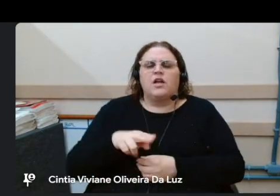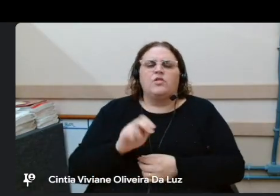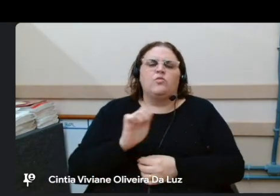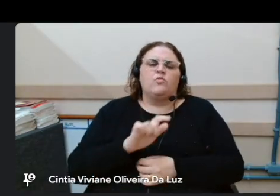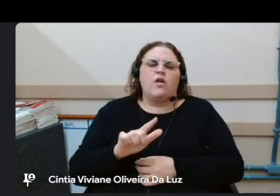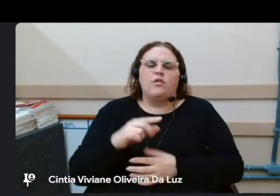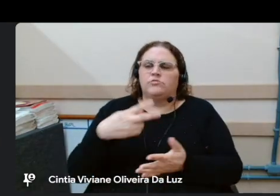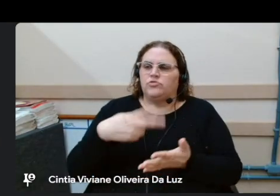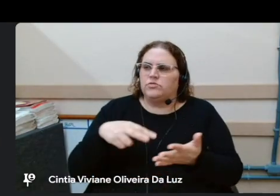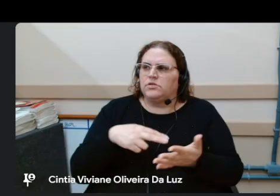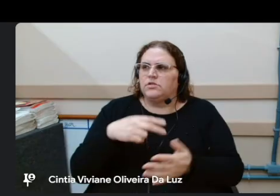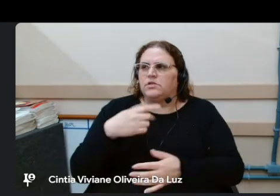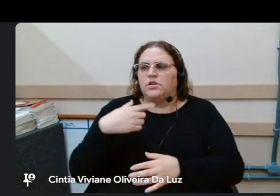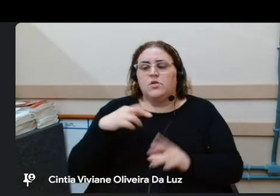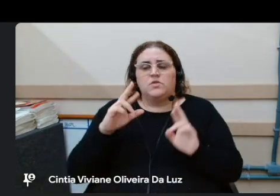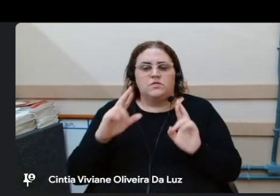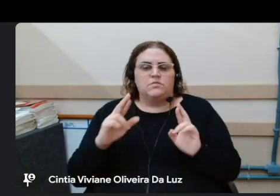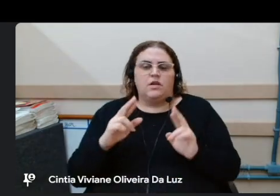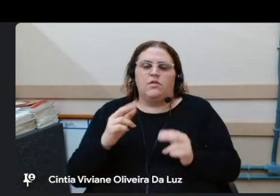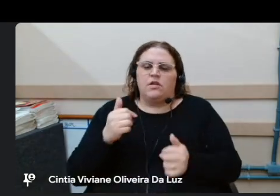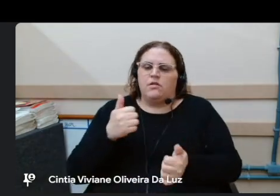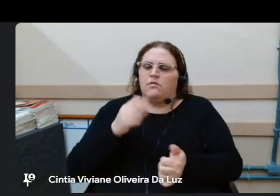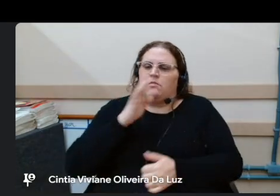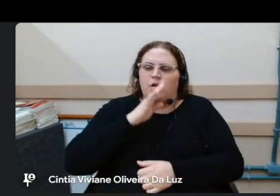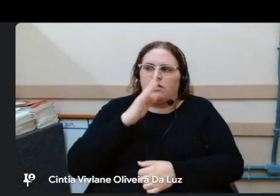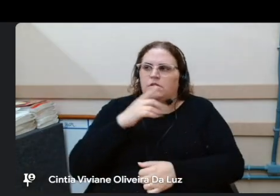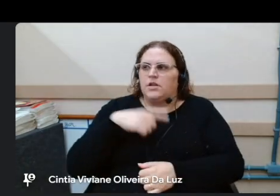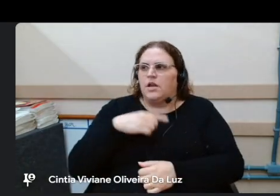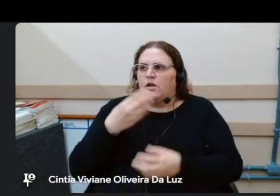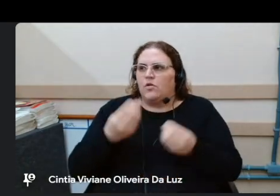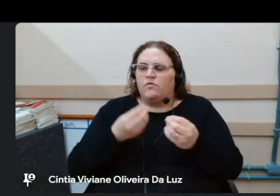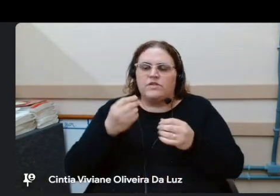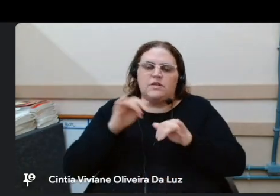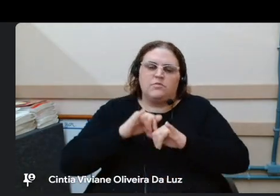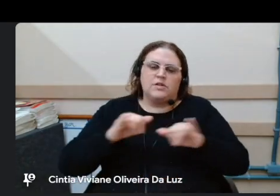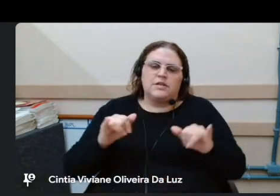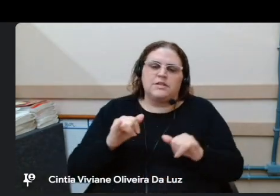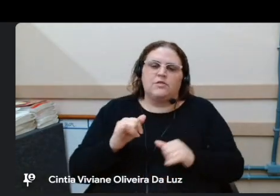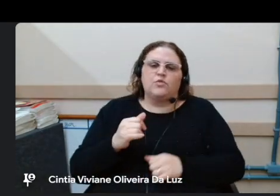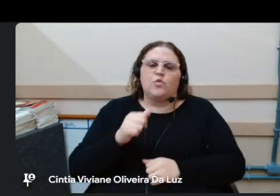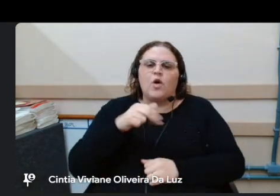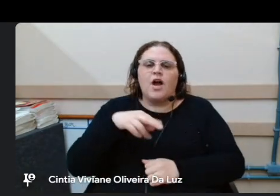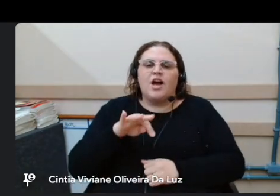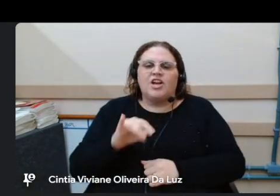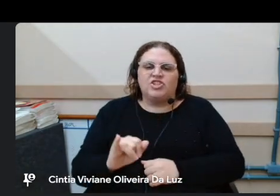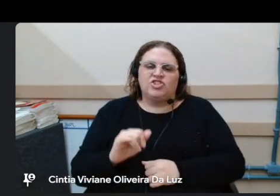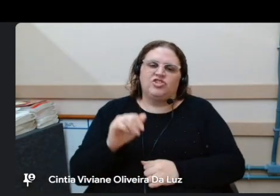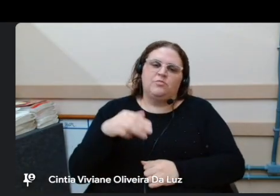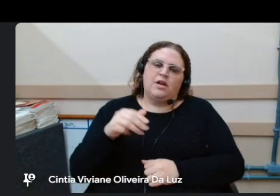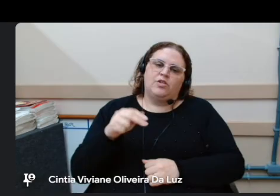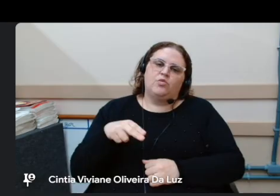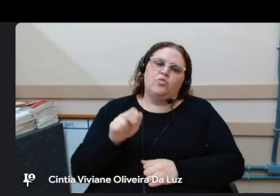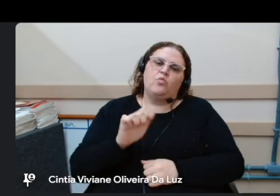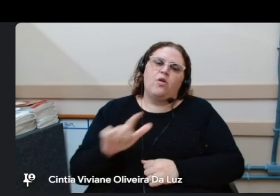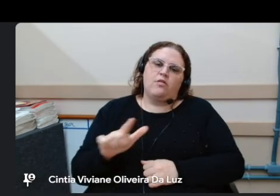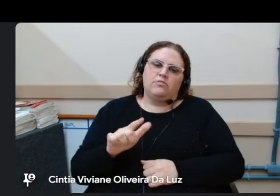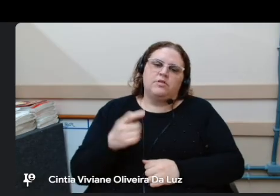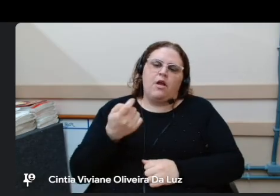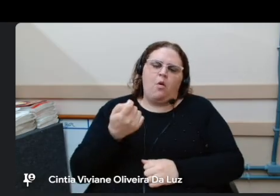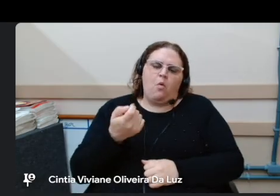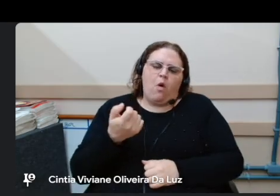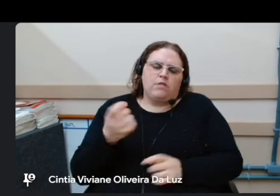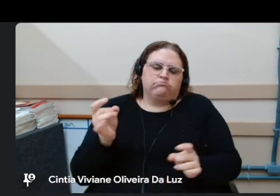tanto dos manuais aqui de dança e espero que em breve eu tenha tempo de fazer a publicação do antimanual de dança que